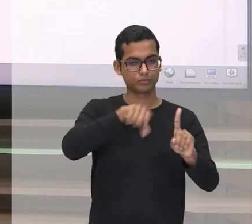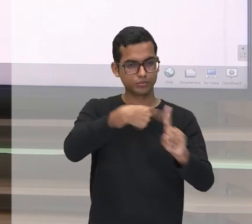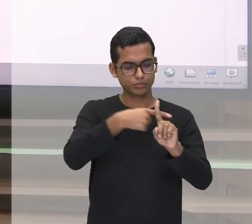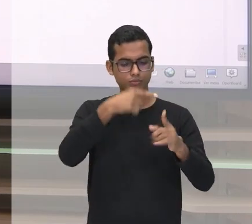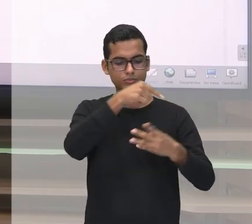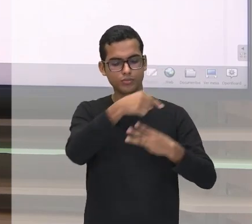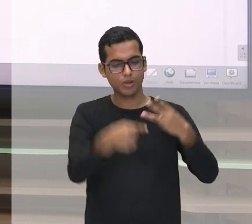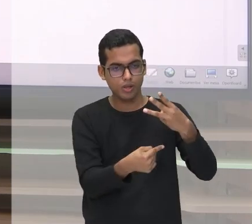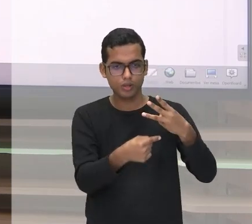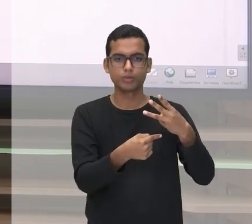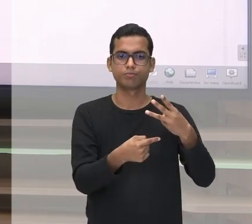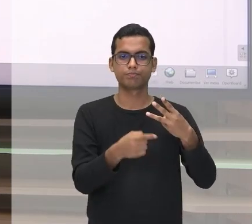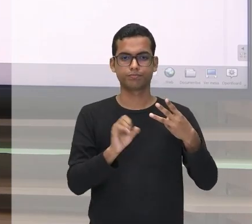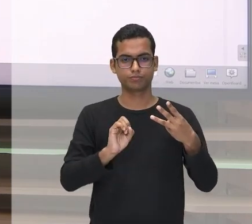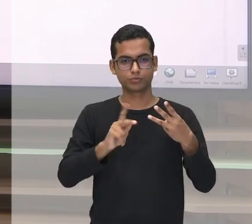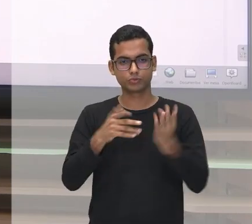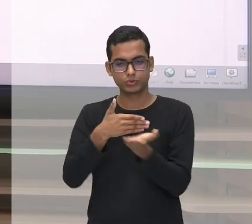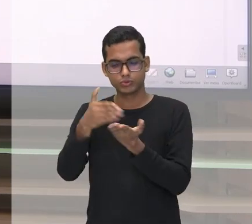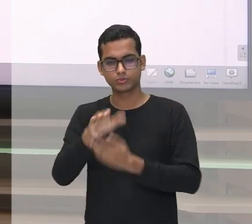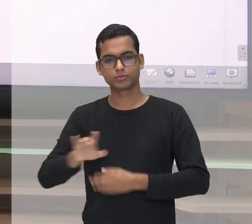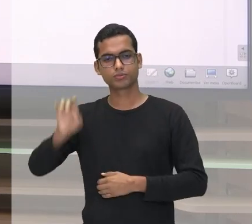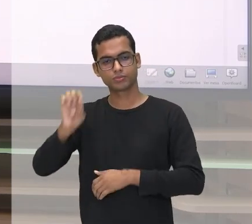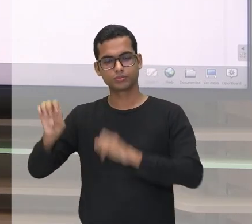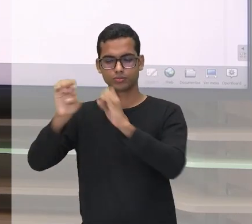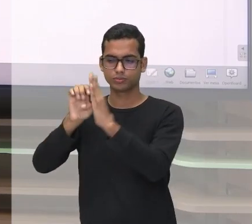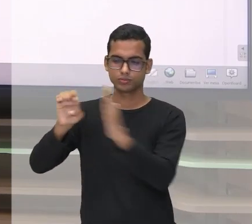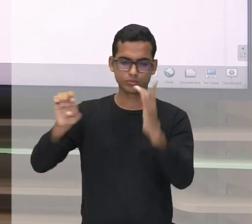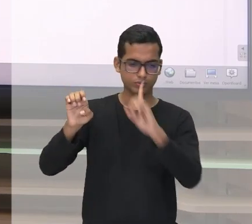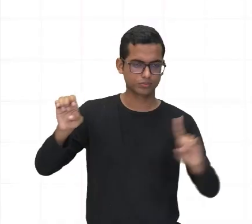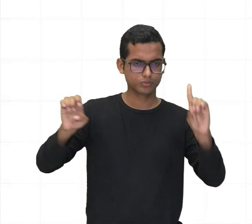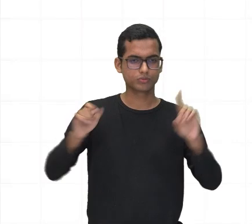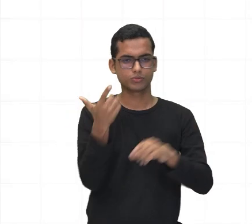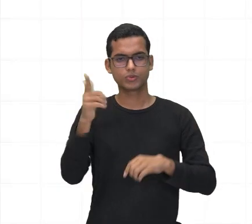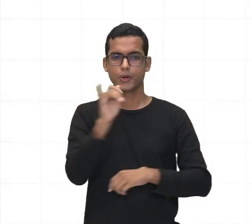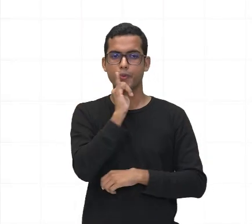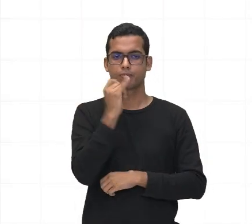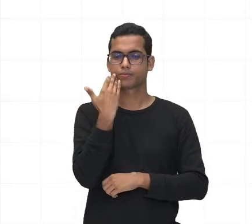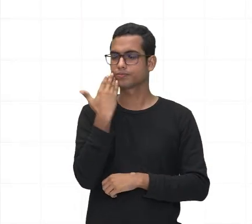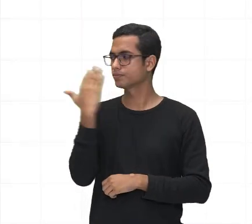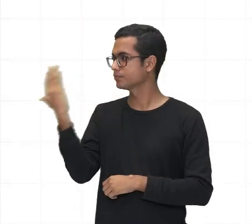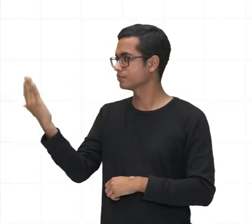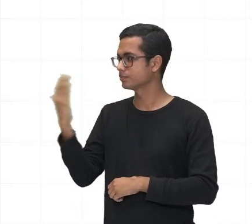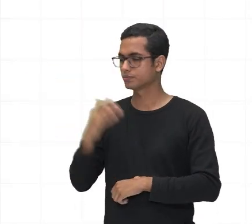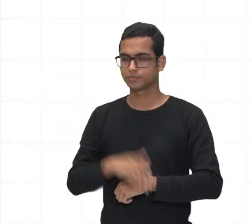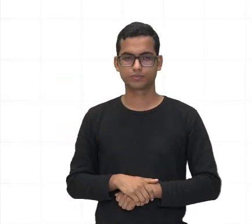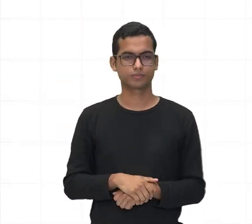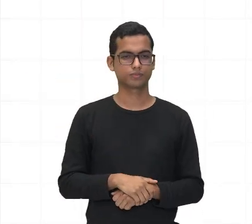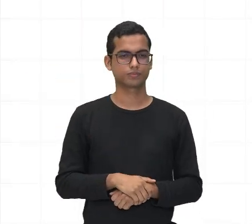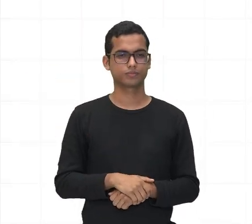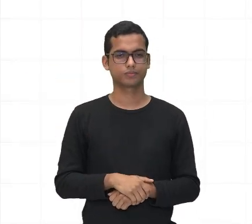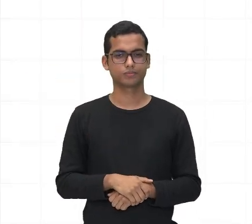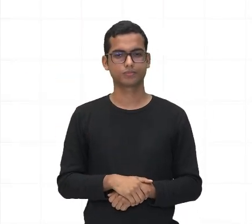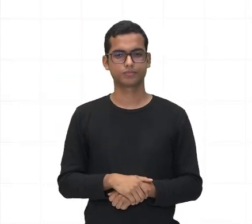você fizer assim, você nunca vai errar a questão. Beleza? Vamos para mais um exemplo? Temos aqui o nosso segundo